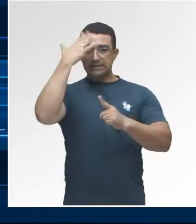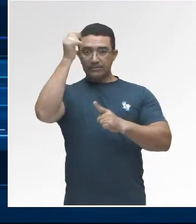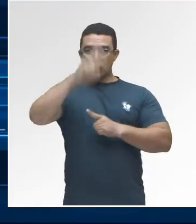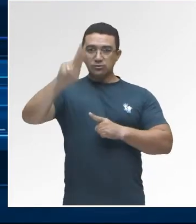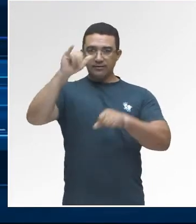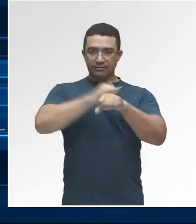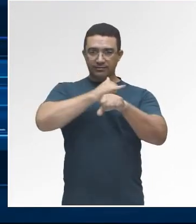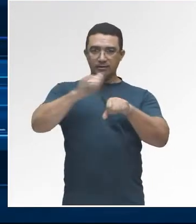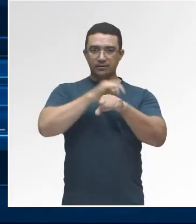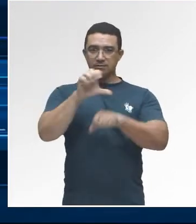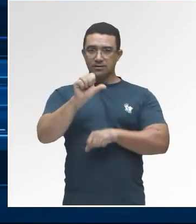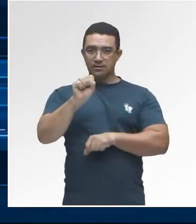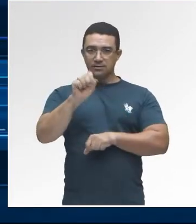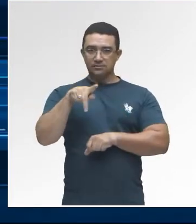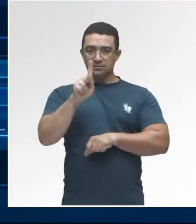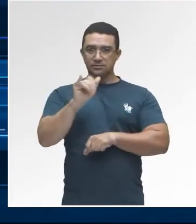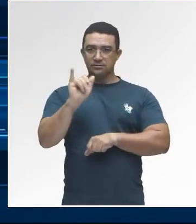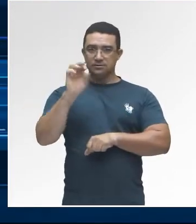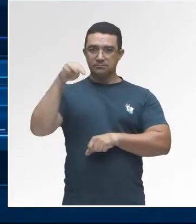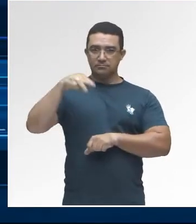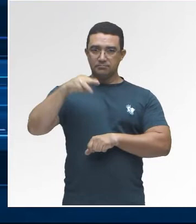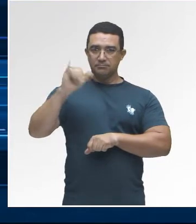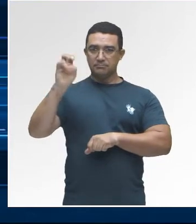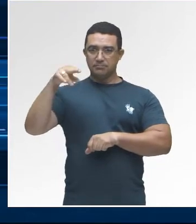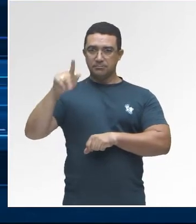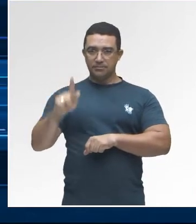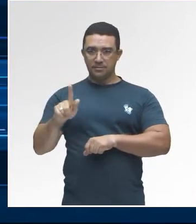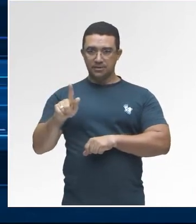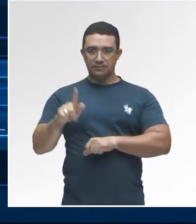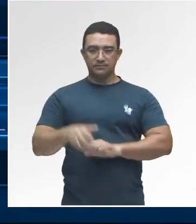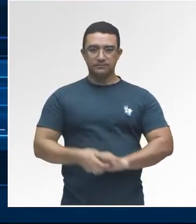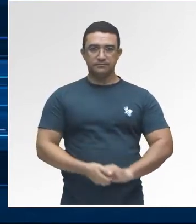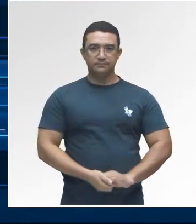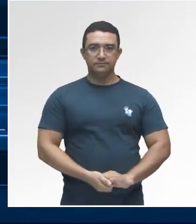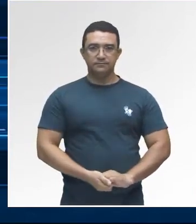Habilidade: saber usar as técnicas de skimming.